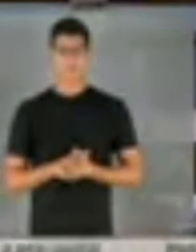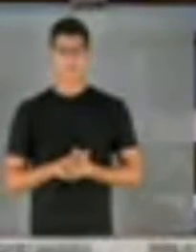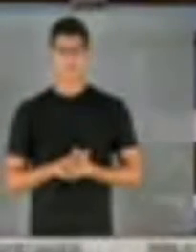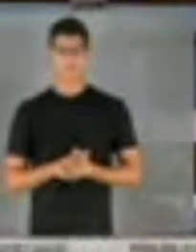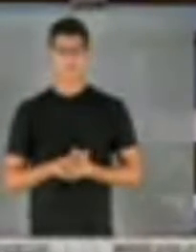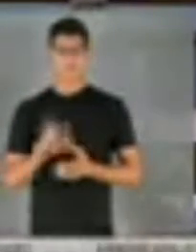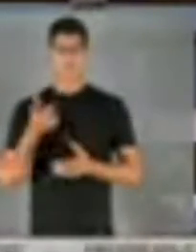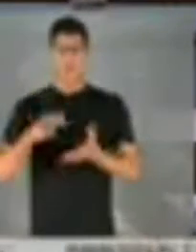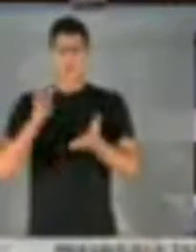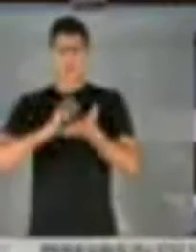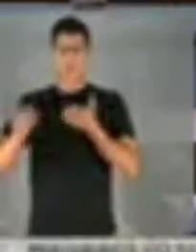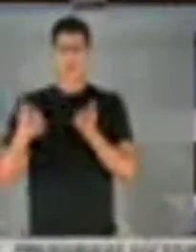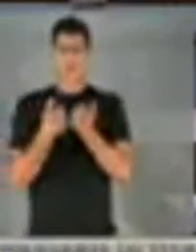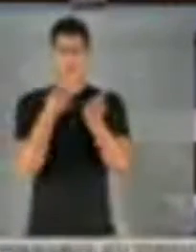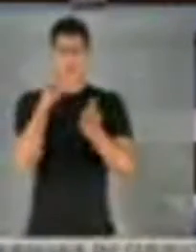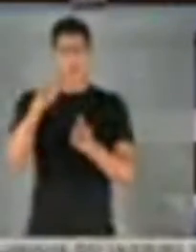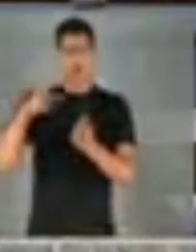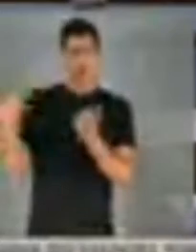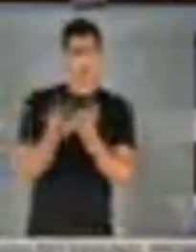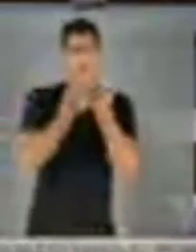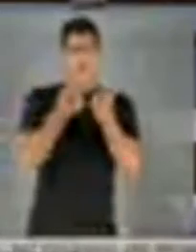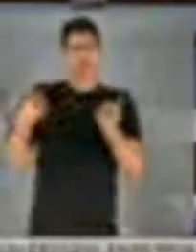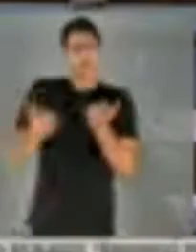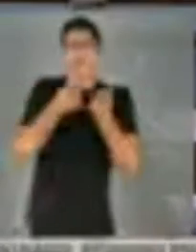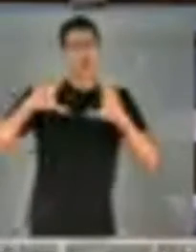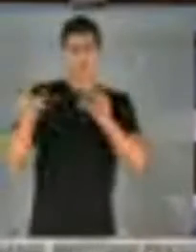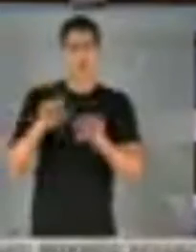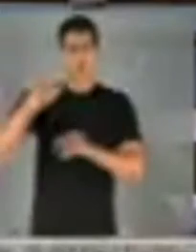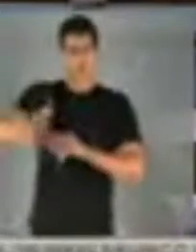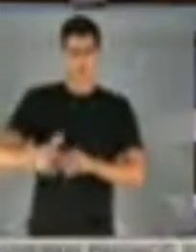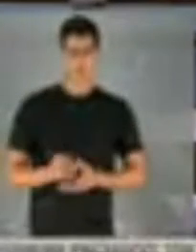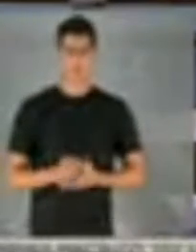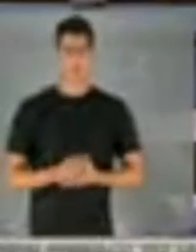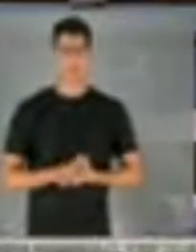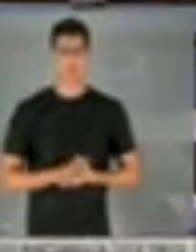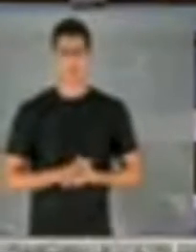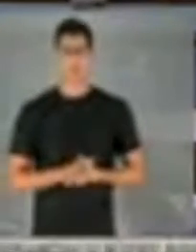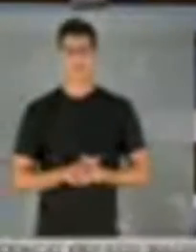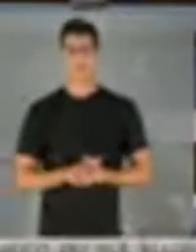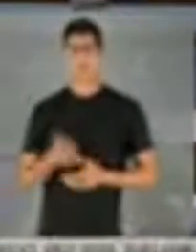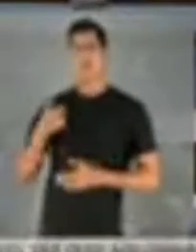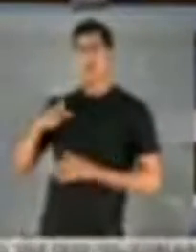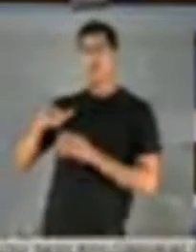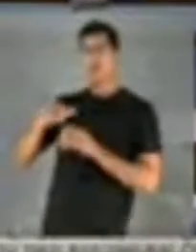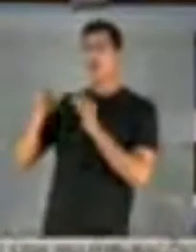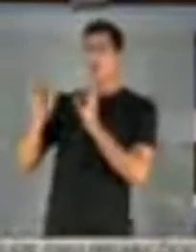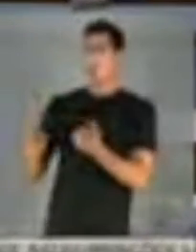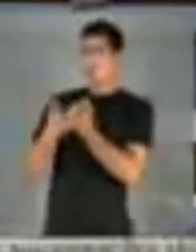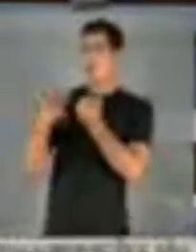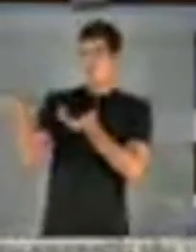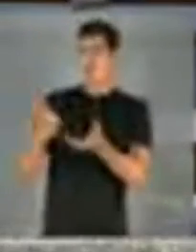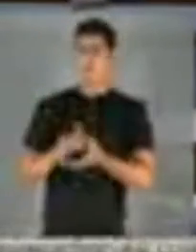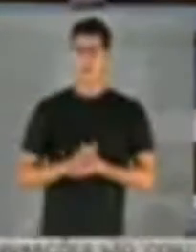quero subscrever junto com ele. A gente vota tudo junto depois. É razoável.